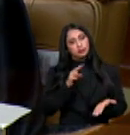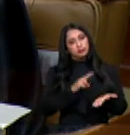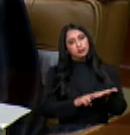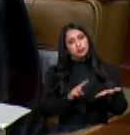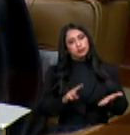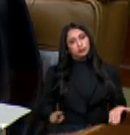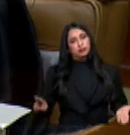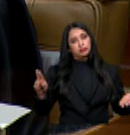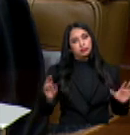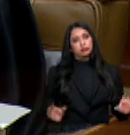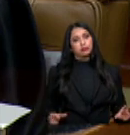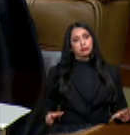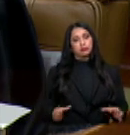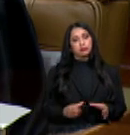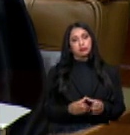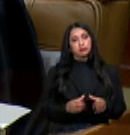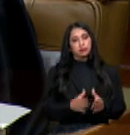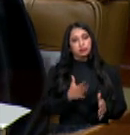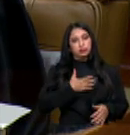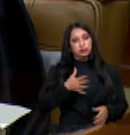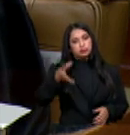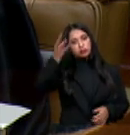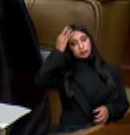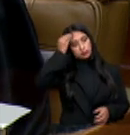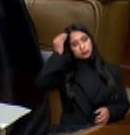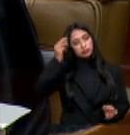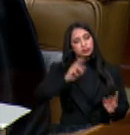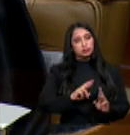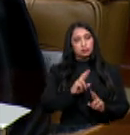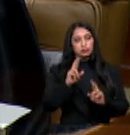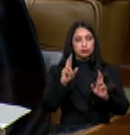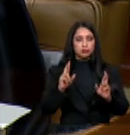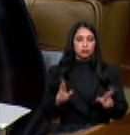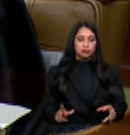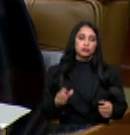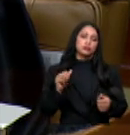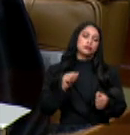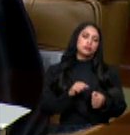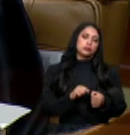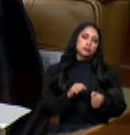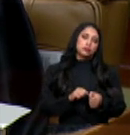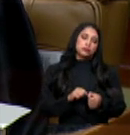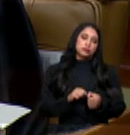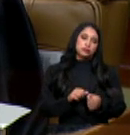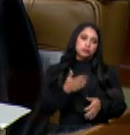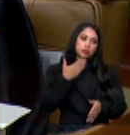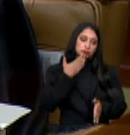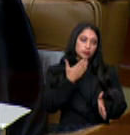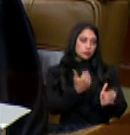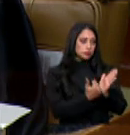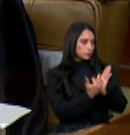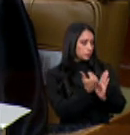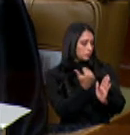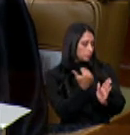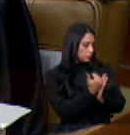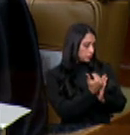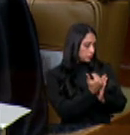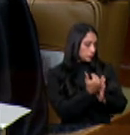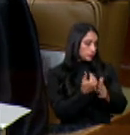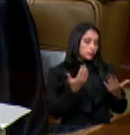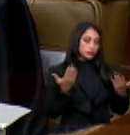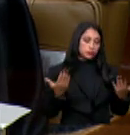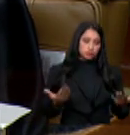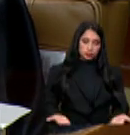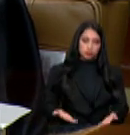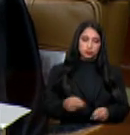convenções coletivas, em meu modo de ver, ao contrário do que sustentado na petição inicial. Por